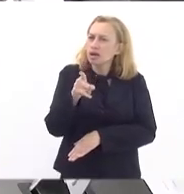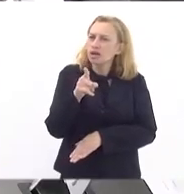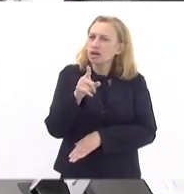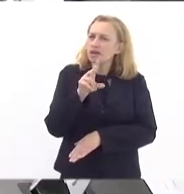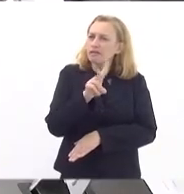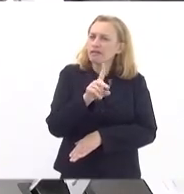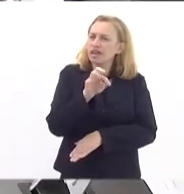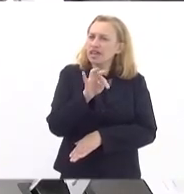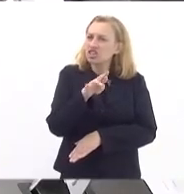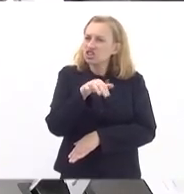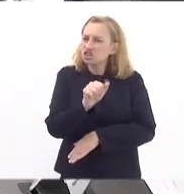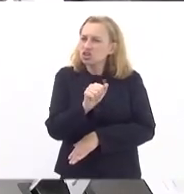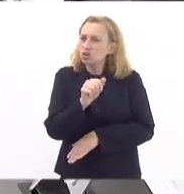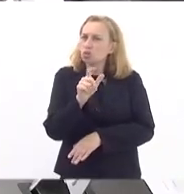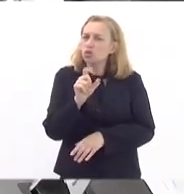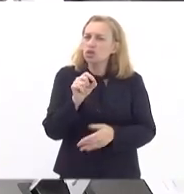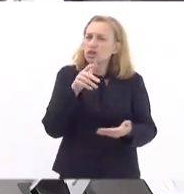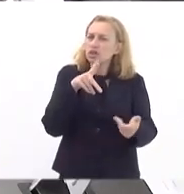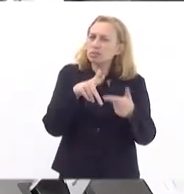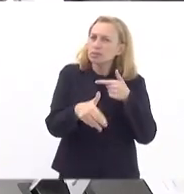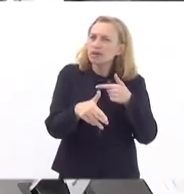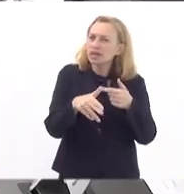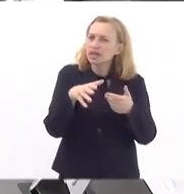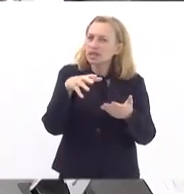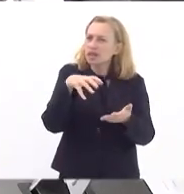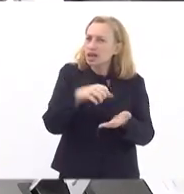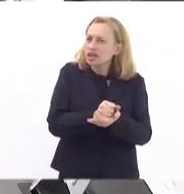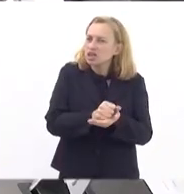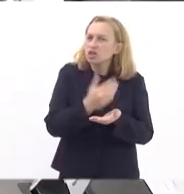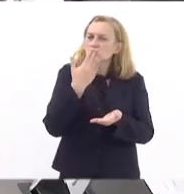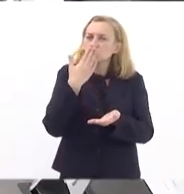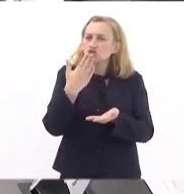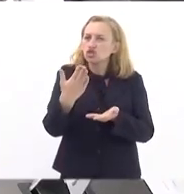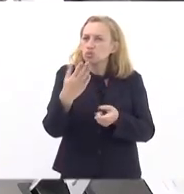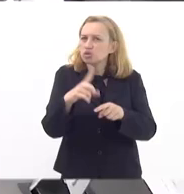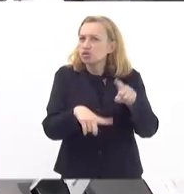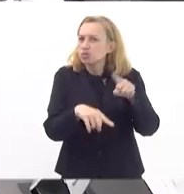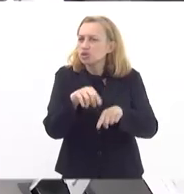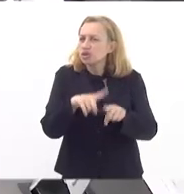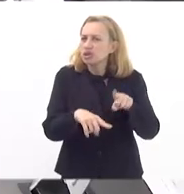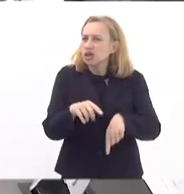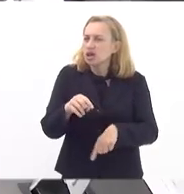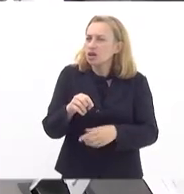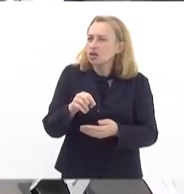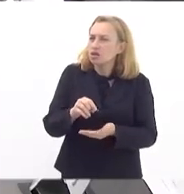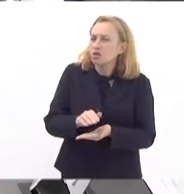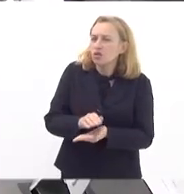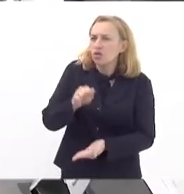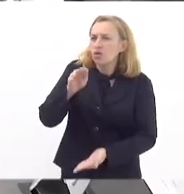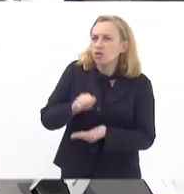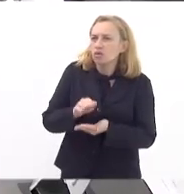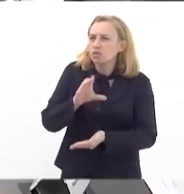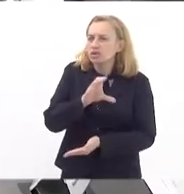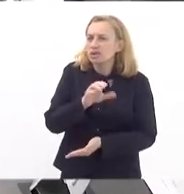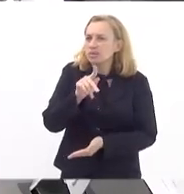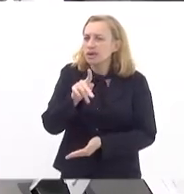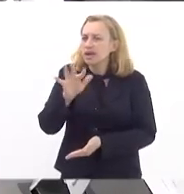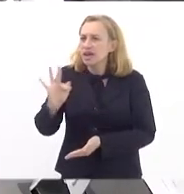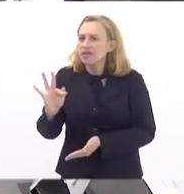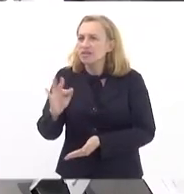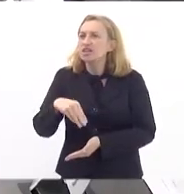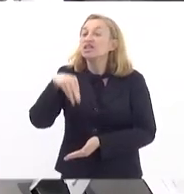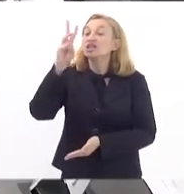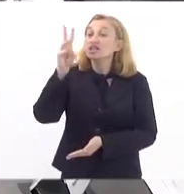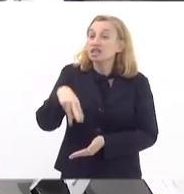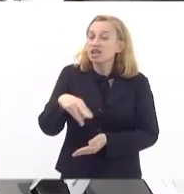Varejista né eu fico impede que ele registre o tipo de material a quantidade e o CPF de Quem entregou o que